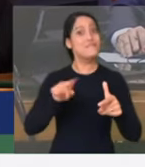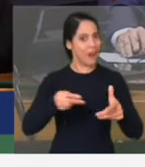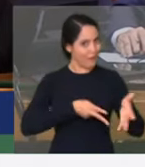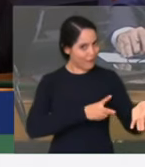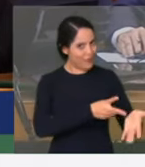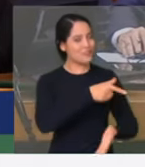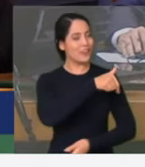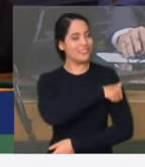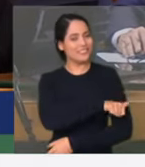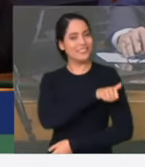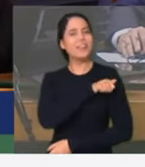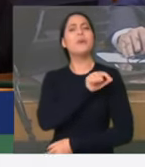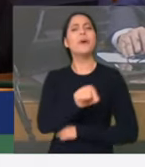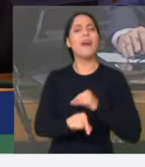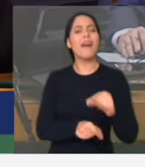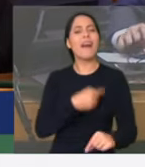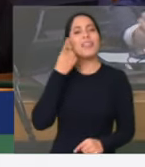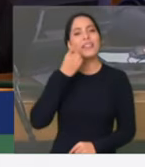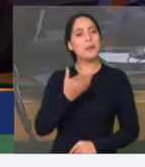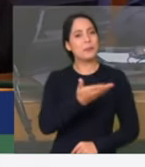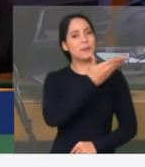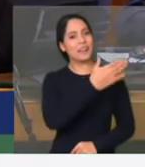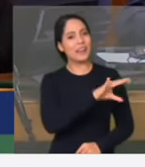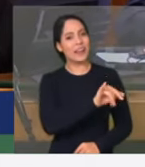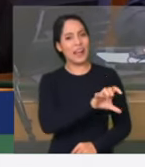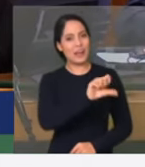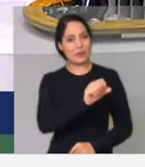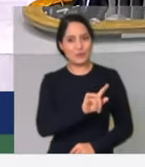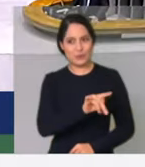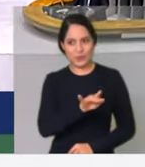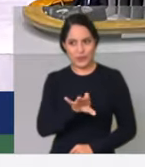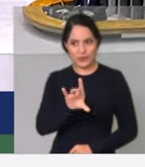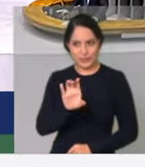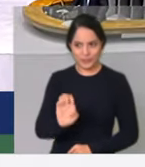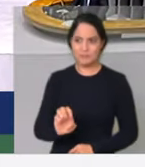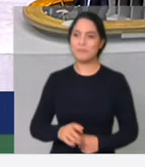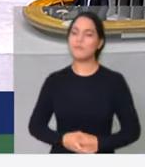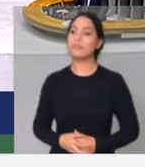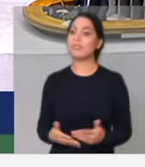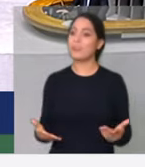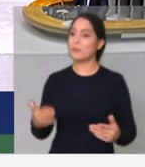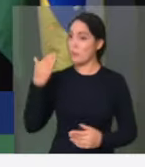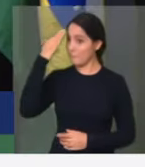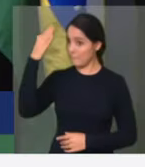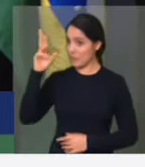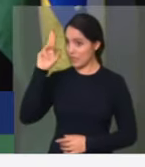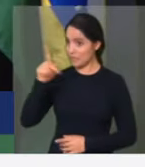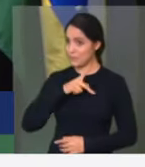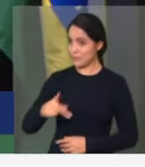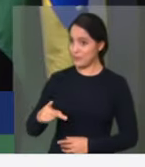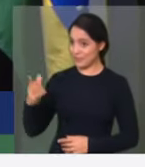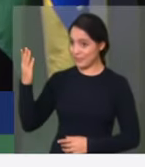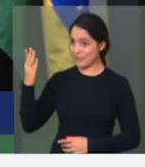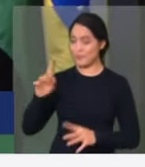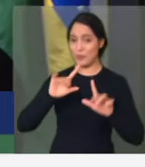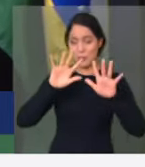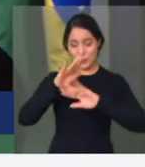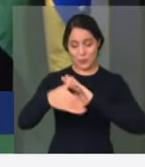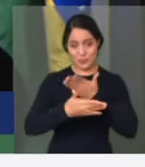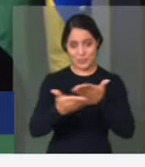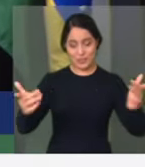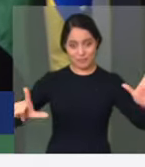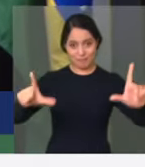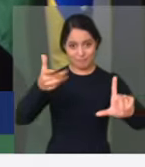o deputado Carlos Jordy e obrigado senhor presidente quero saudar a todos que nos acompanhe através da TV Câmara